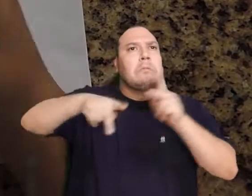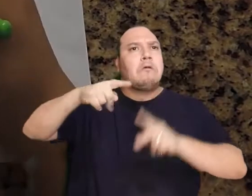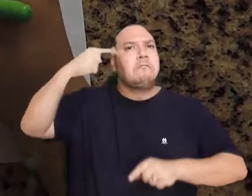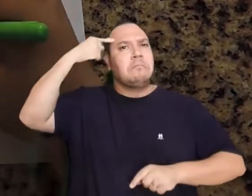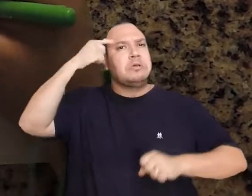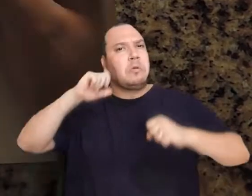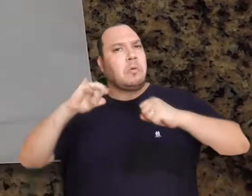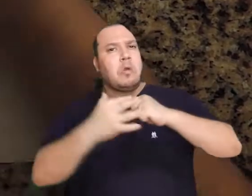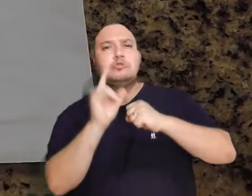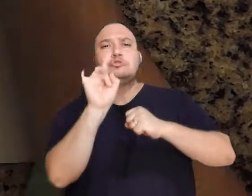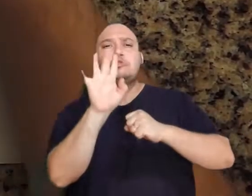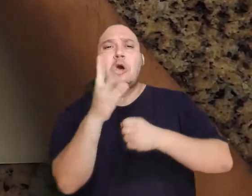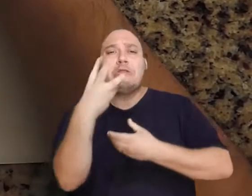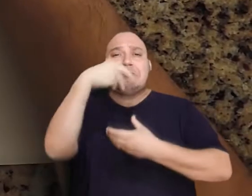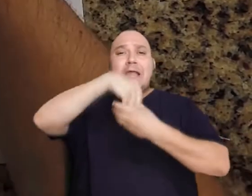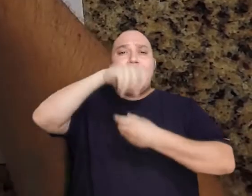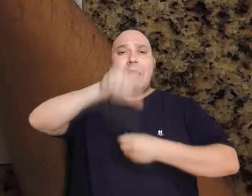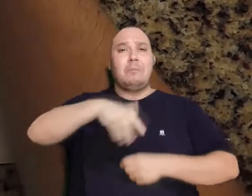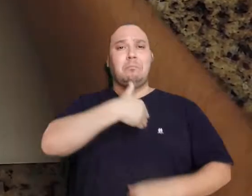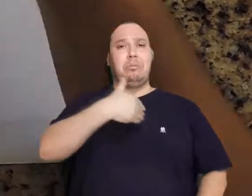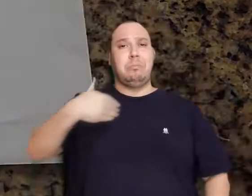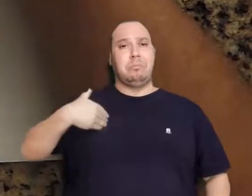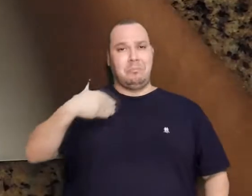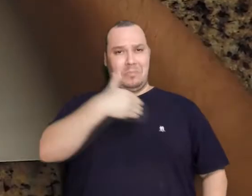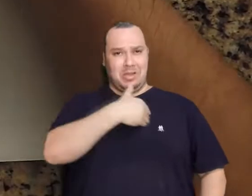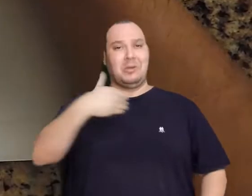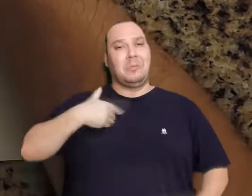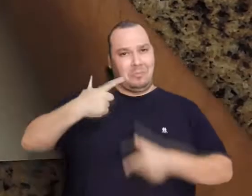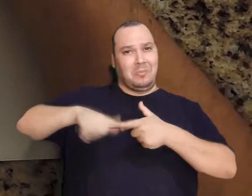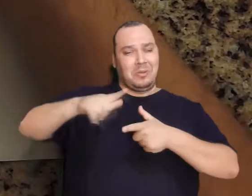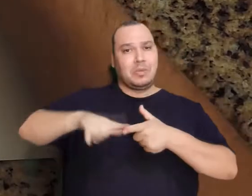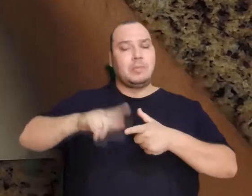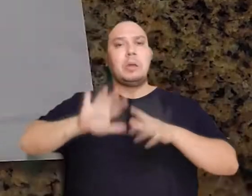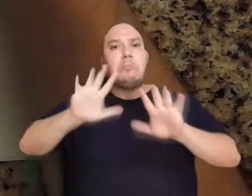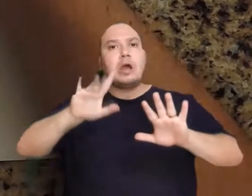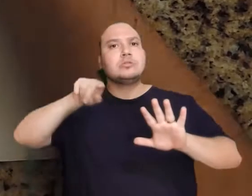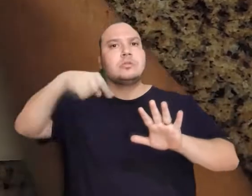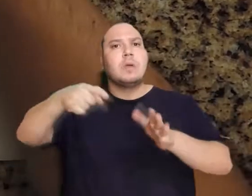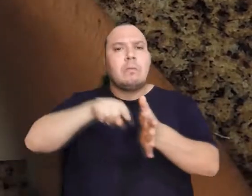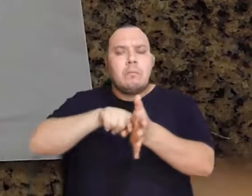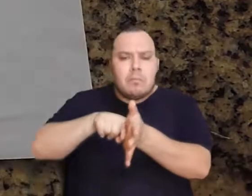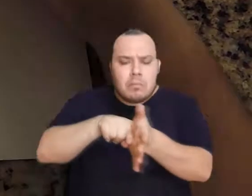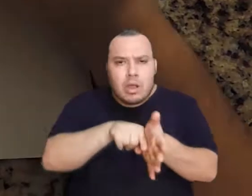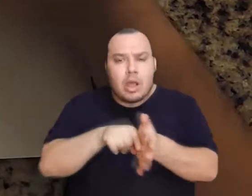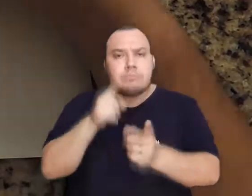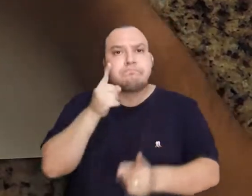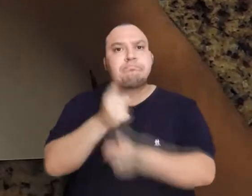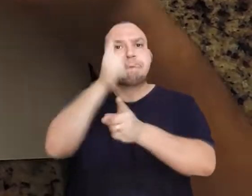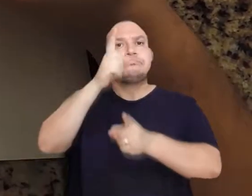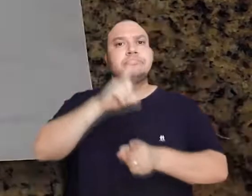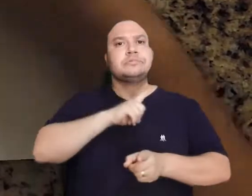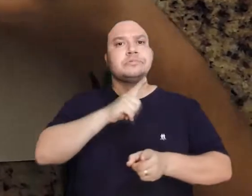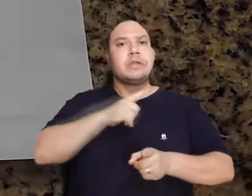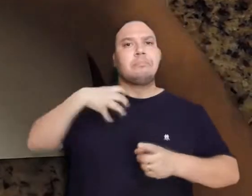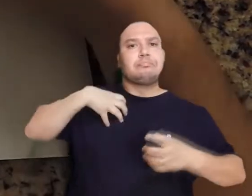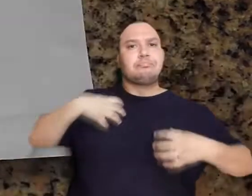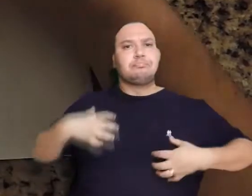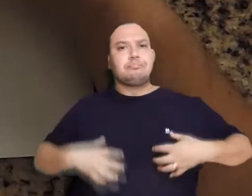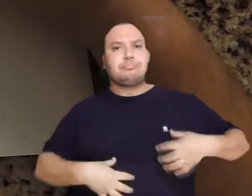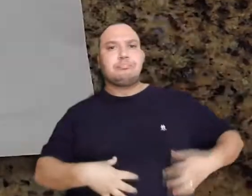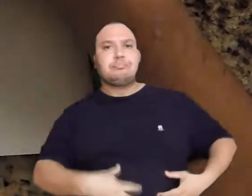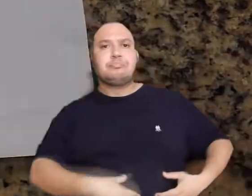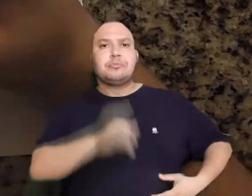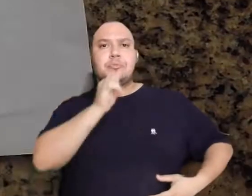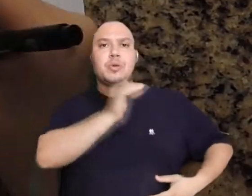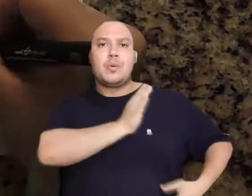Antes, pensava-se que o coronavírus causava danos apenas nos pulmões. Mas após pesquisas, descobriu-se que ele pode afetar